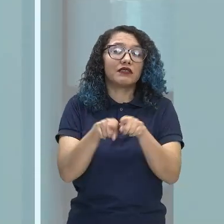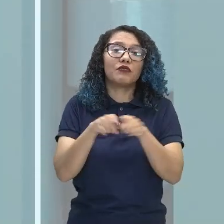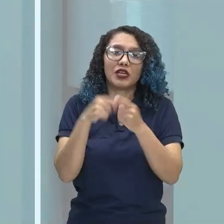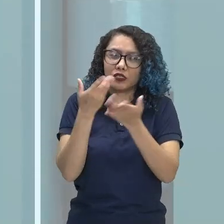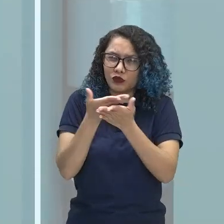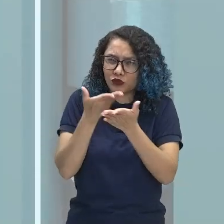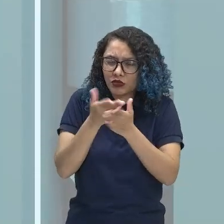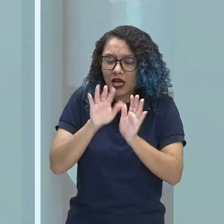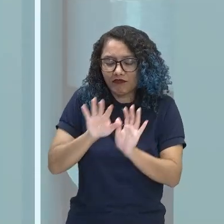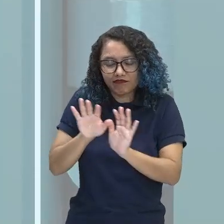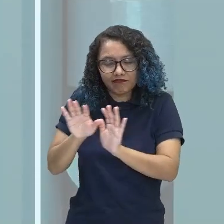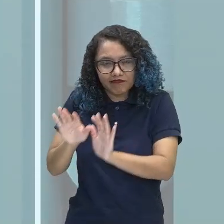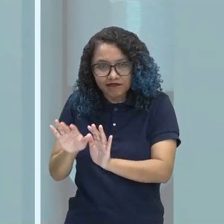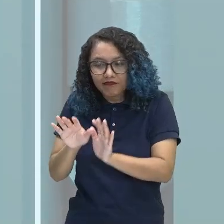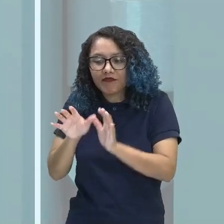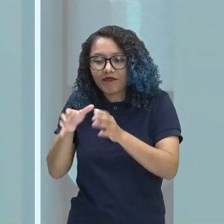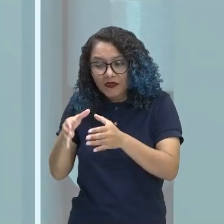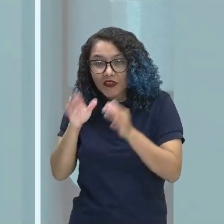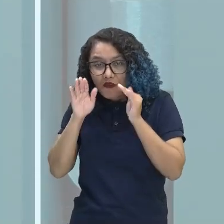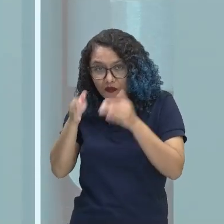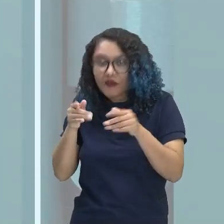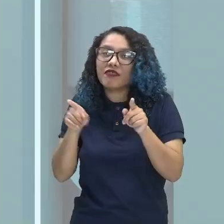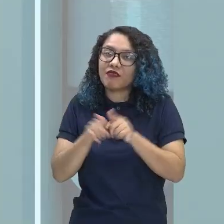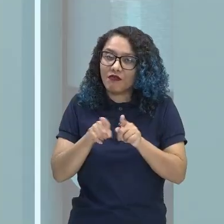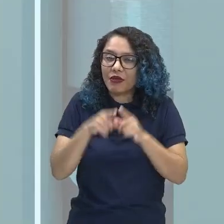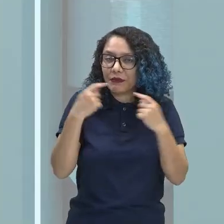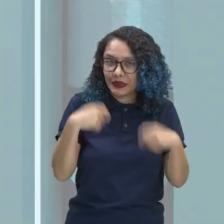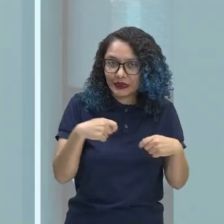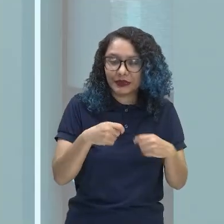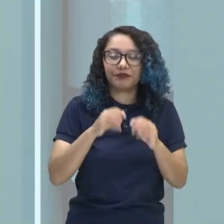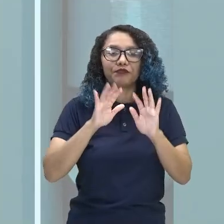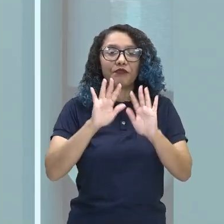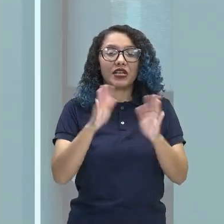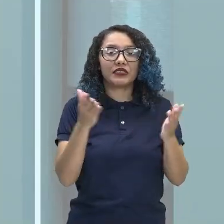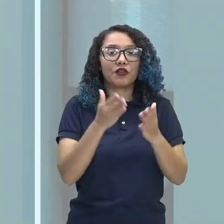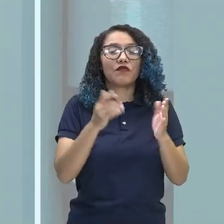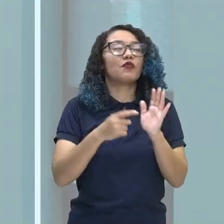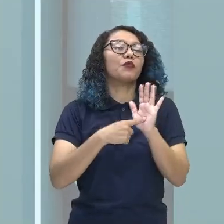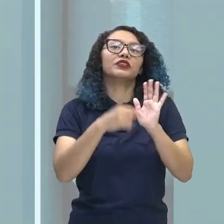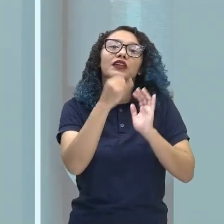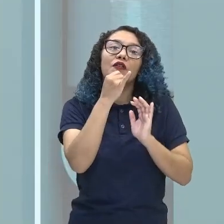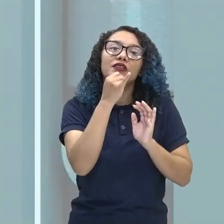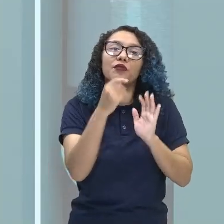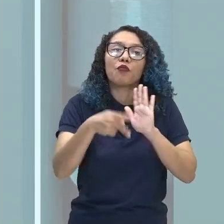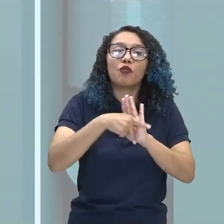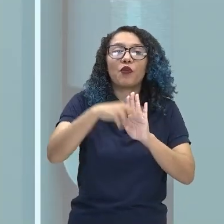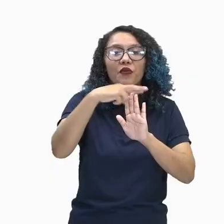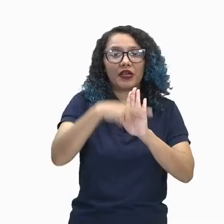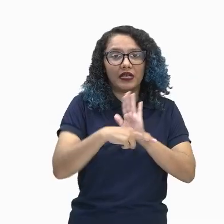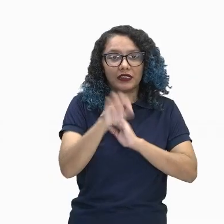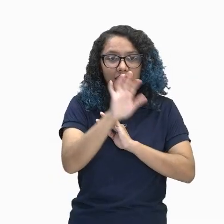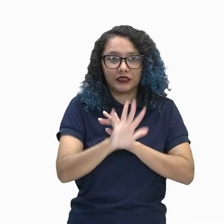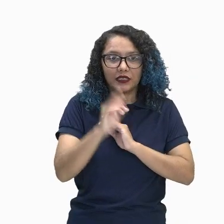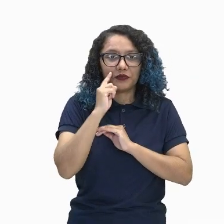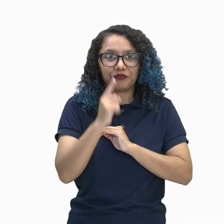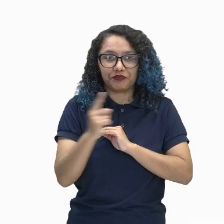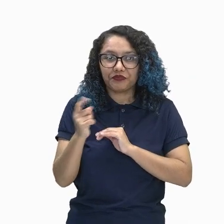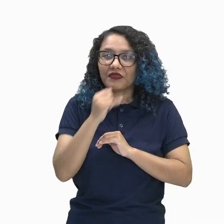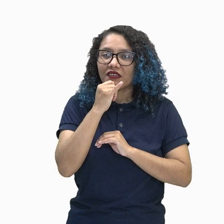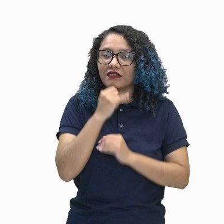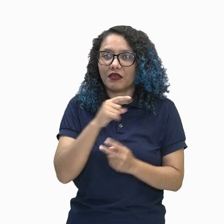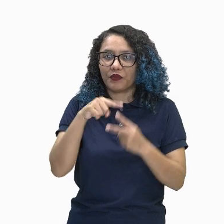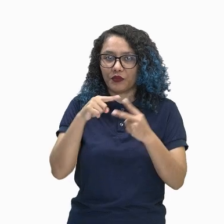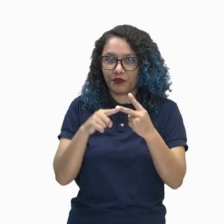forma particular e com atenção. Agora, exemplificando a nossa regra geral, observem aqui os dois exemplos que eu trago para